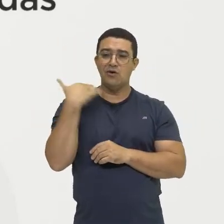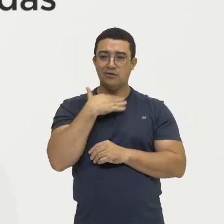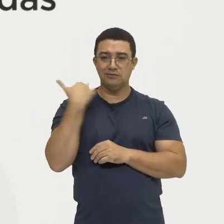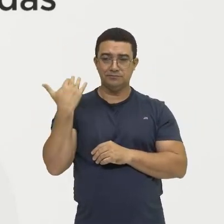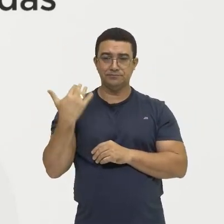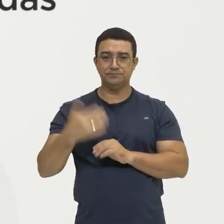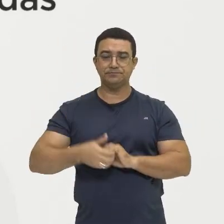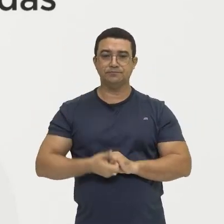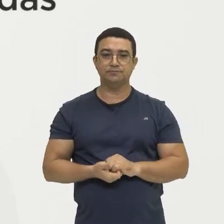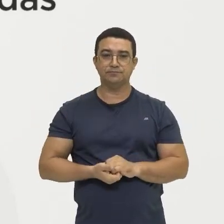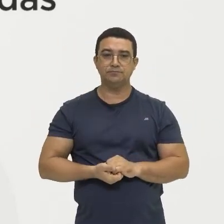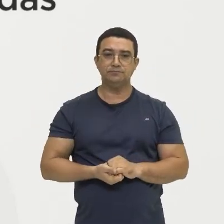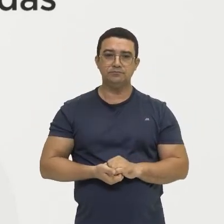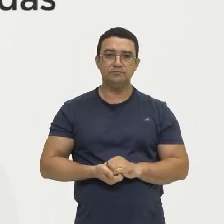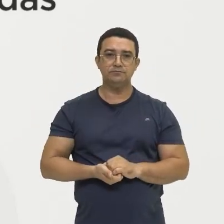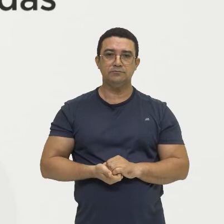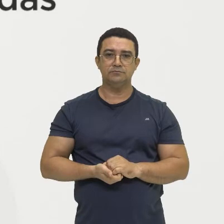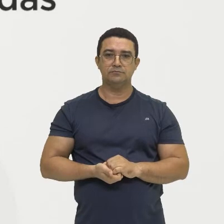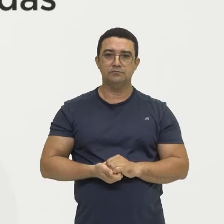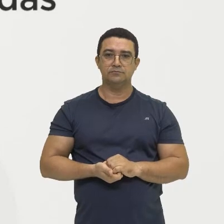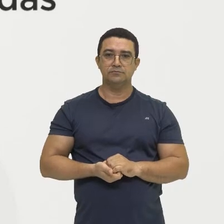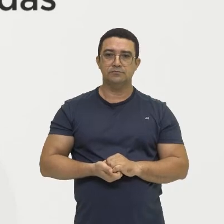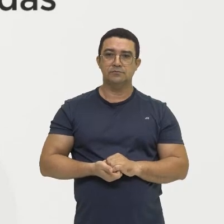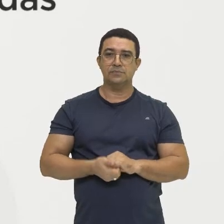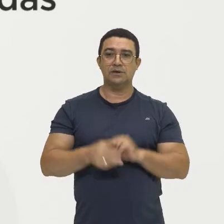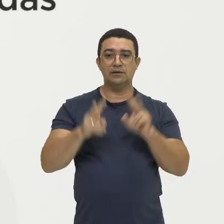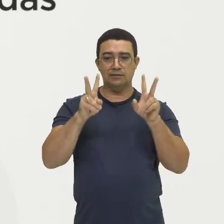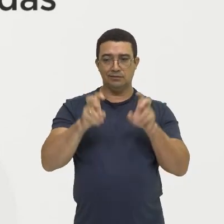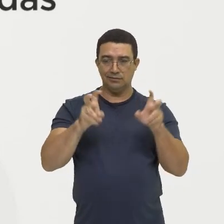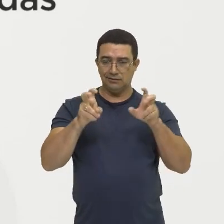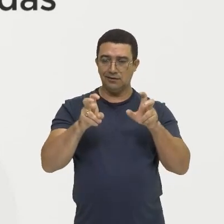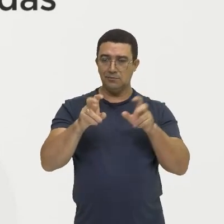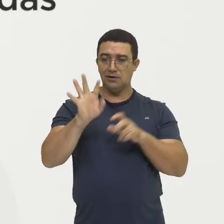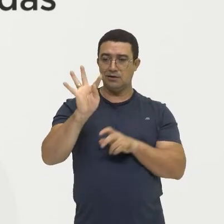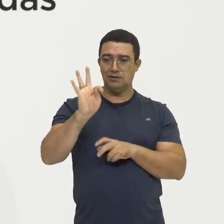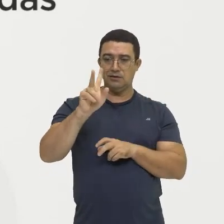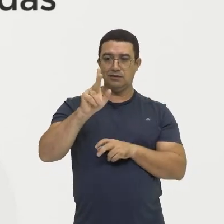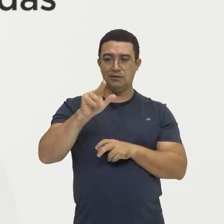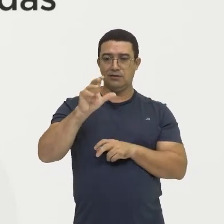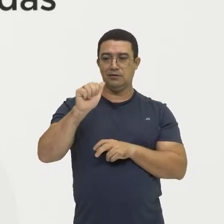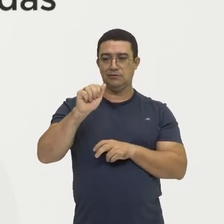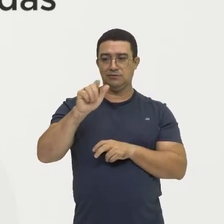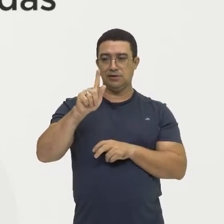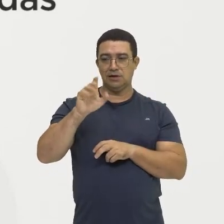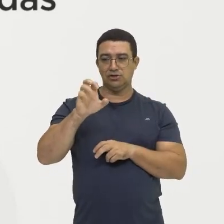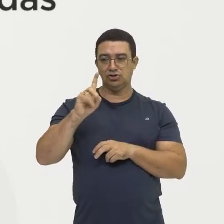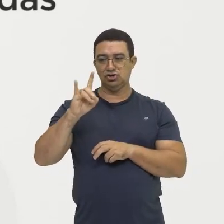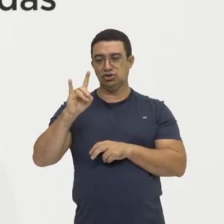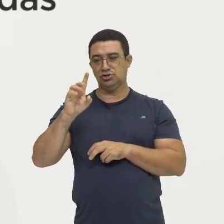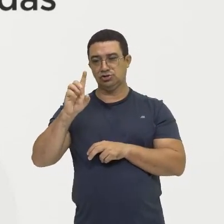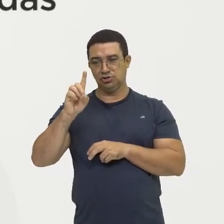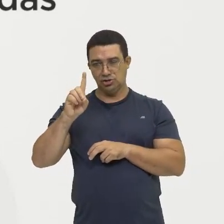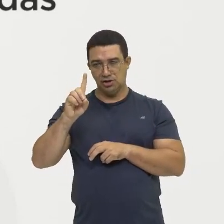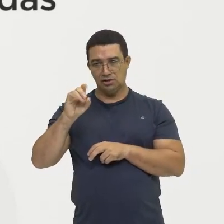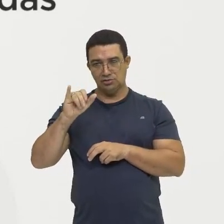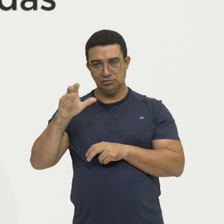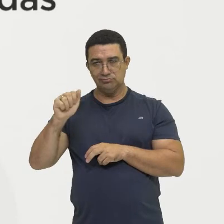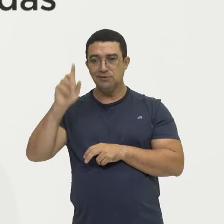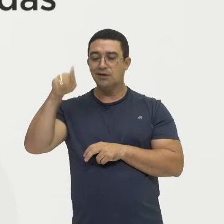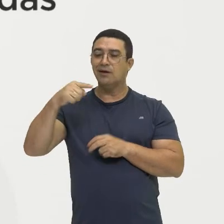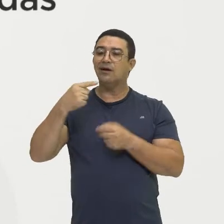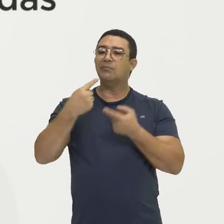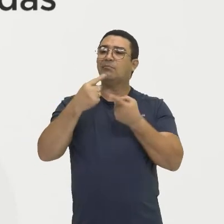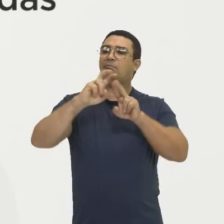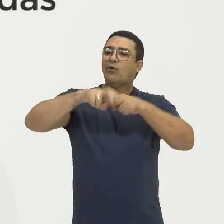fatalidade, com morte, né? Os temas explorados pela tragédia são derivados das paixões humanas, do qual fazem